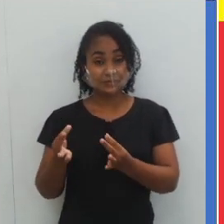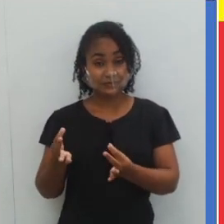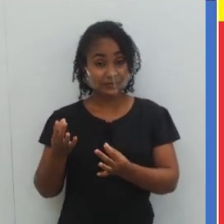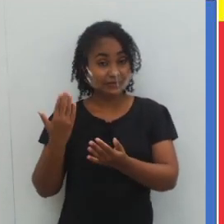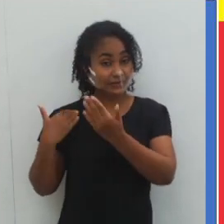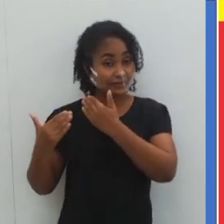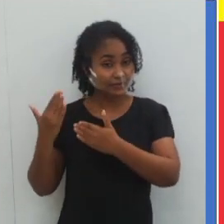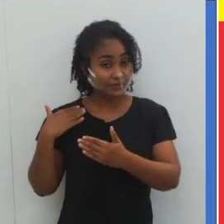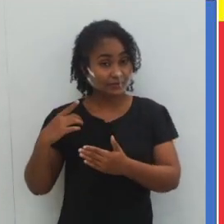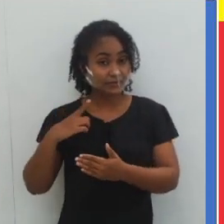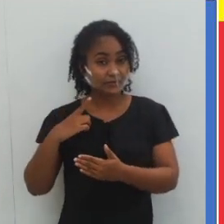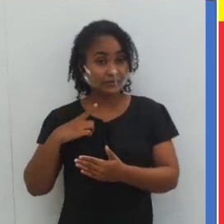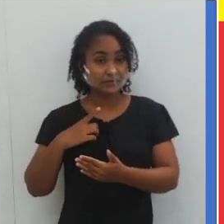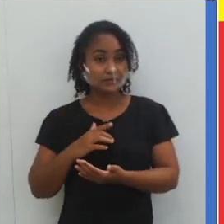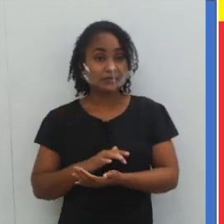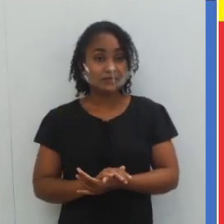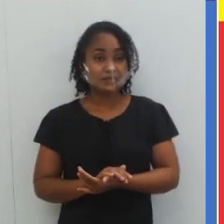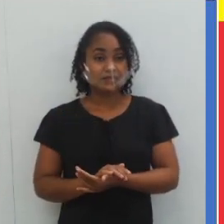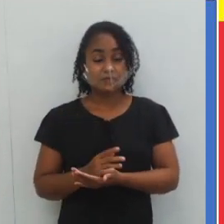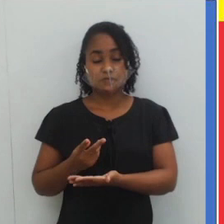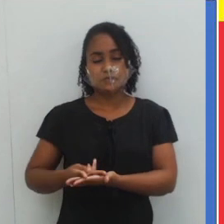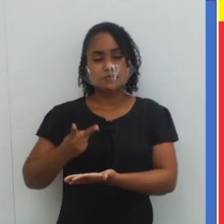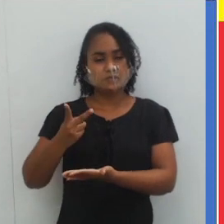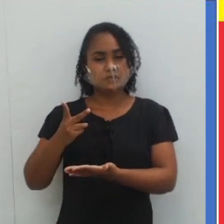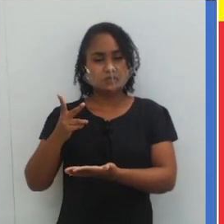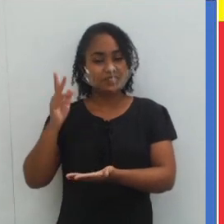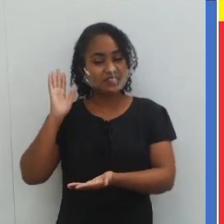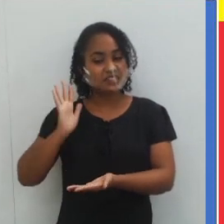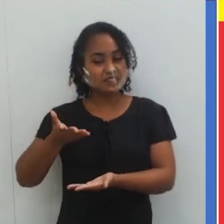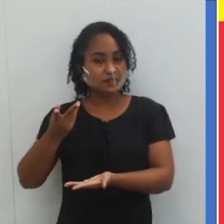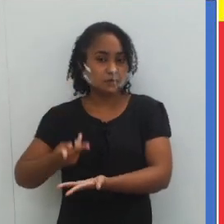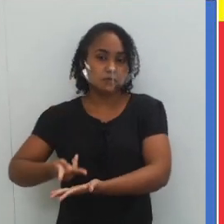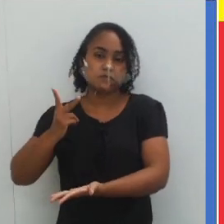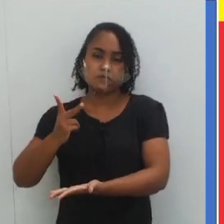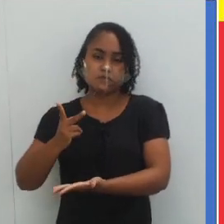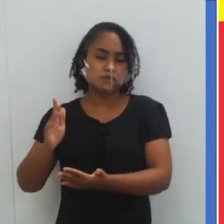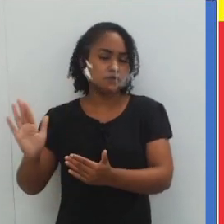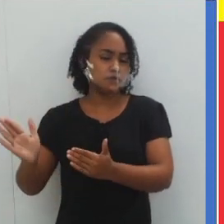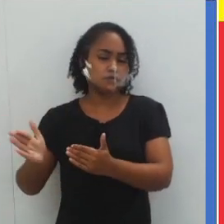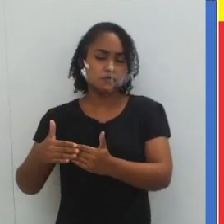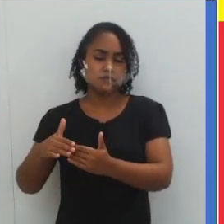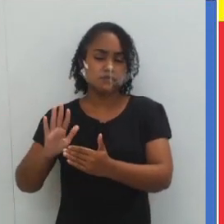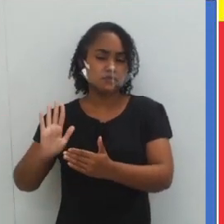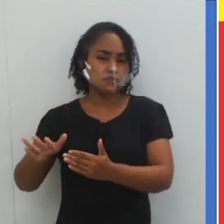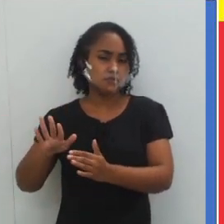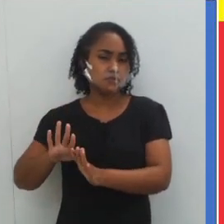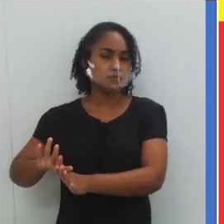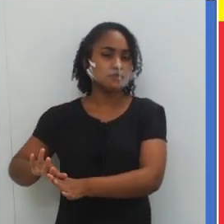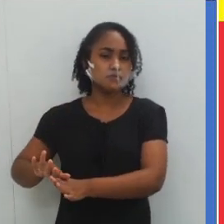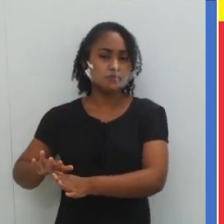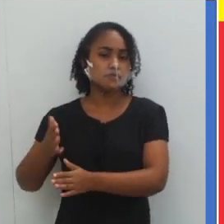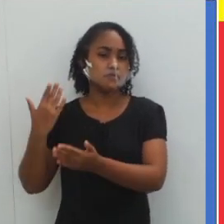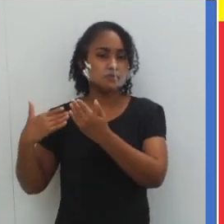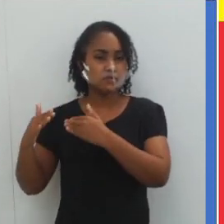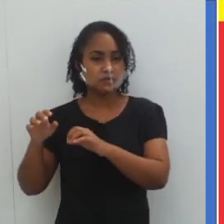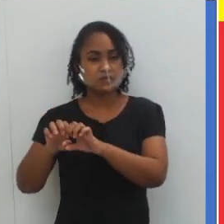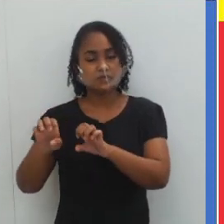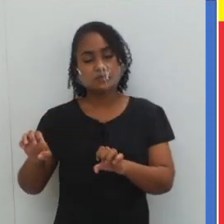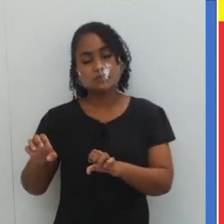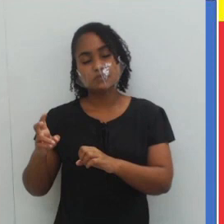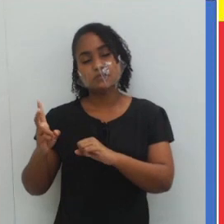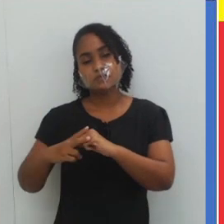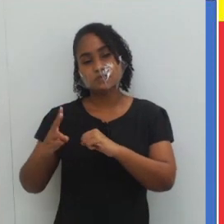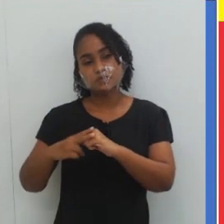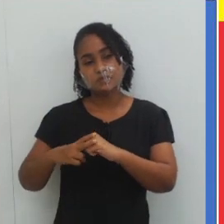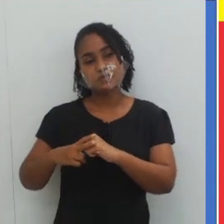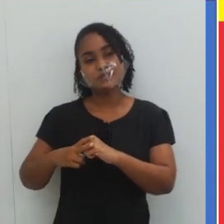ele indica a completed action in the past, uma ação completa que foi concluída no passado, e a estrutura